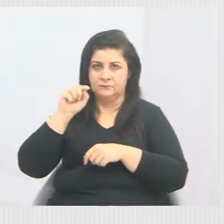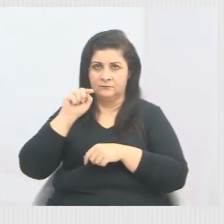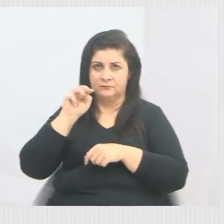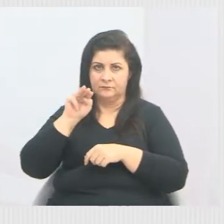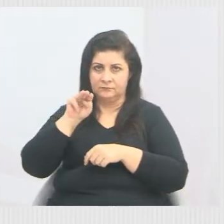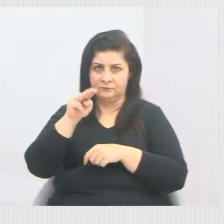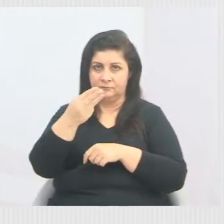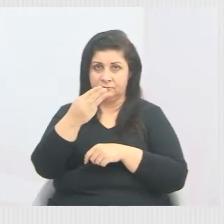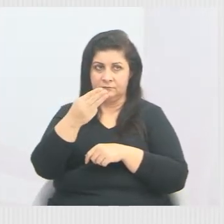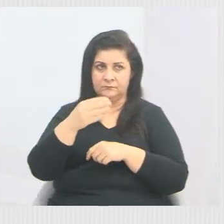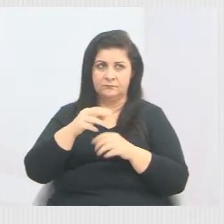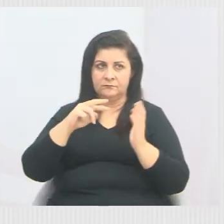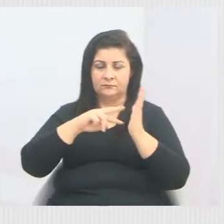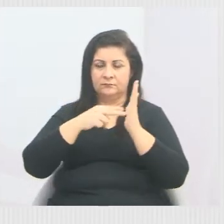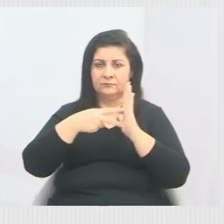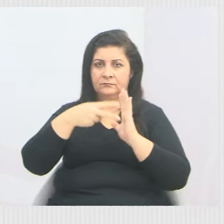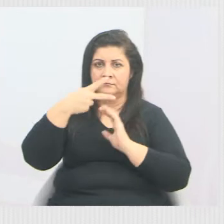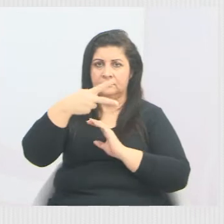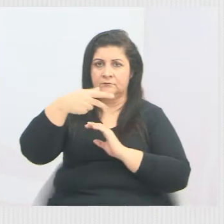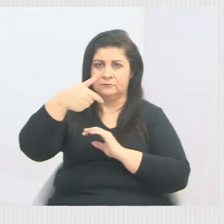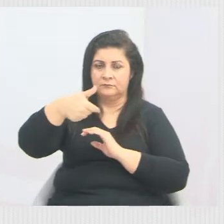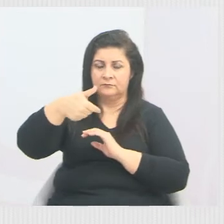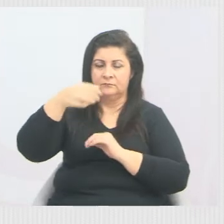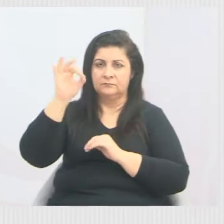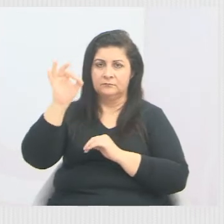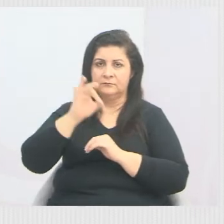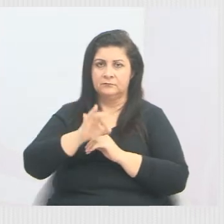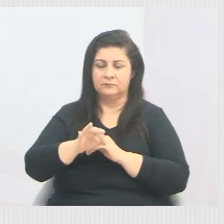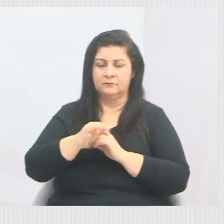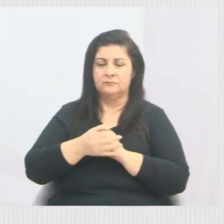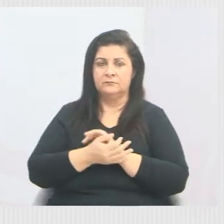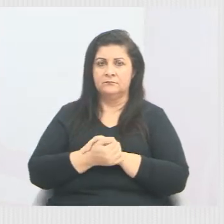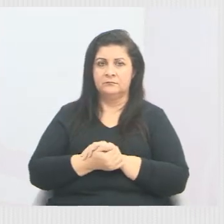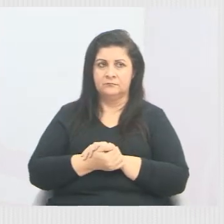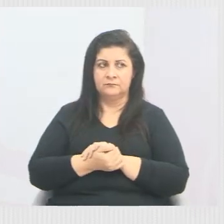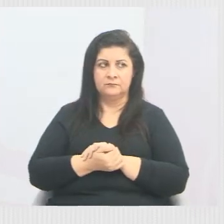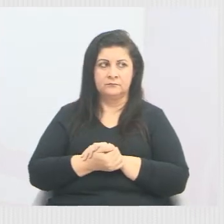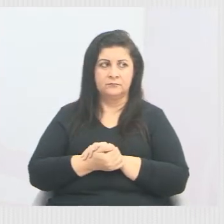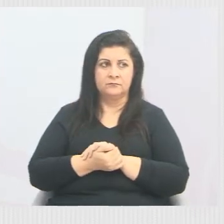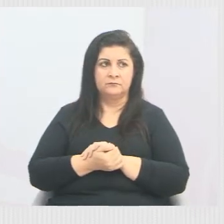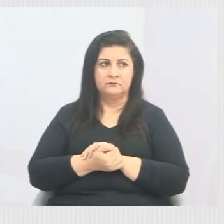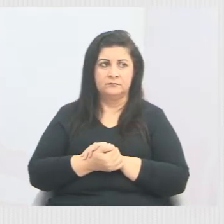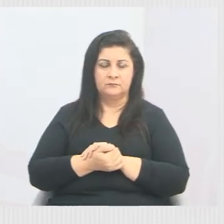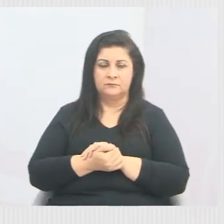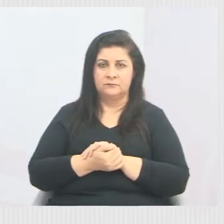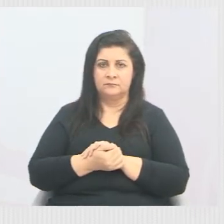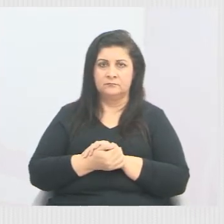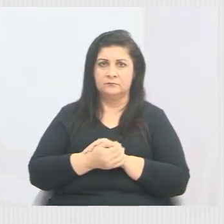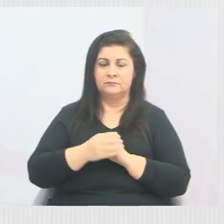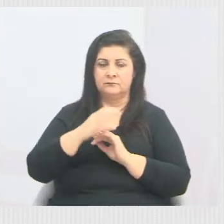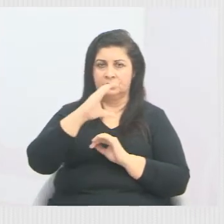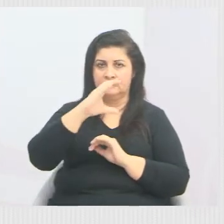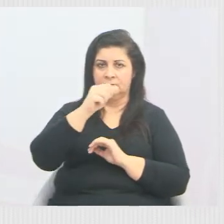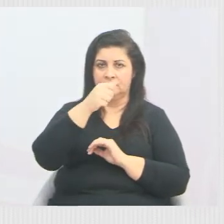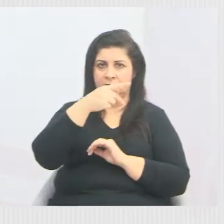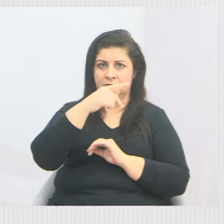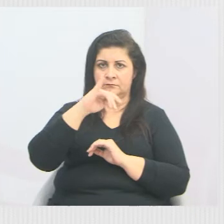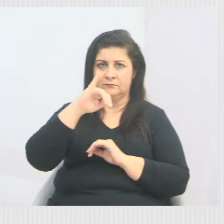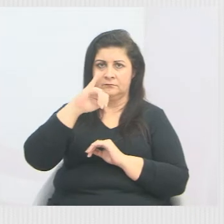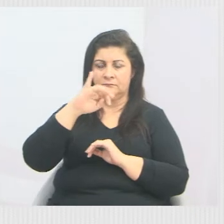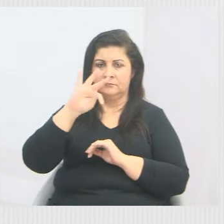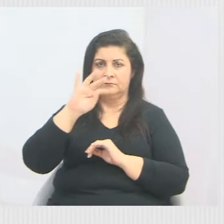254.806.000, 27,33% da meta. Capital, despesa de capital,